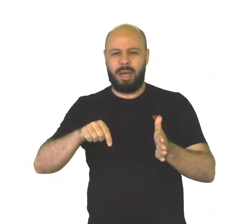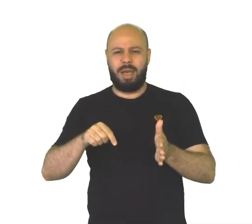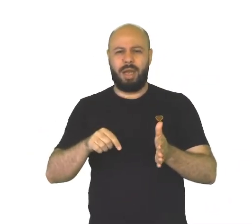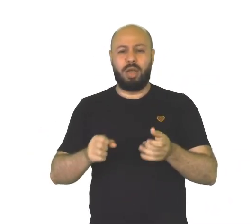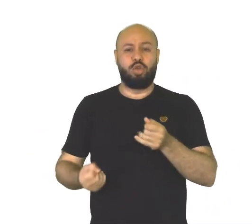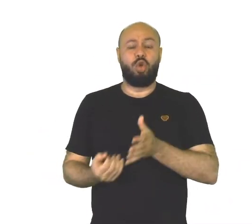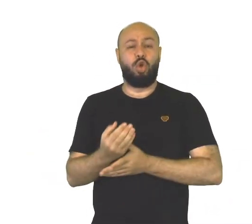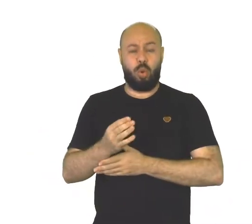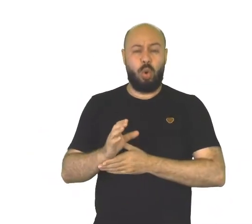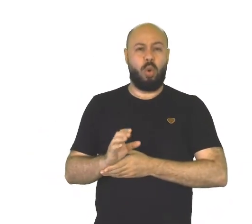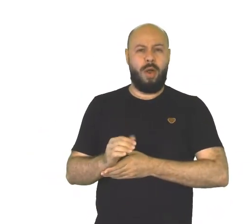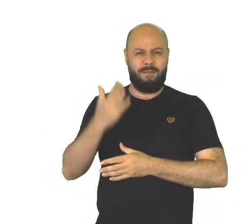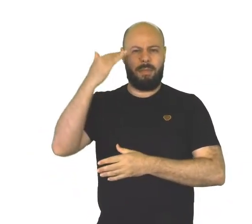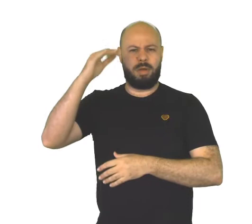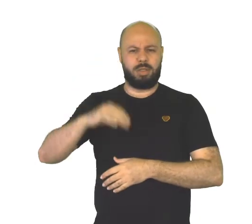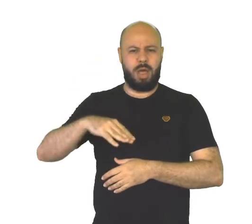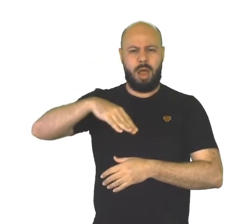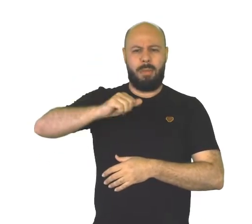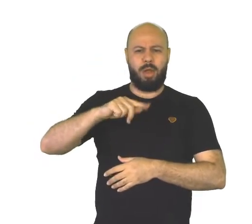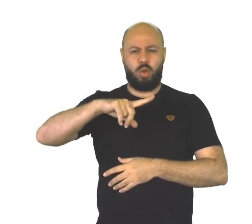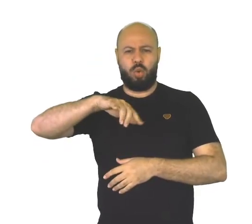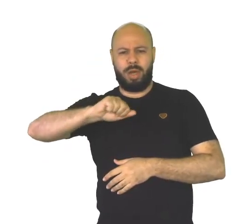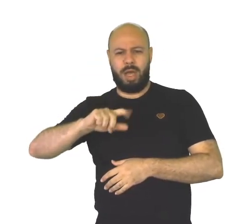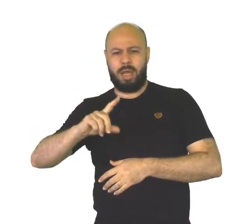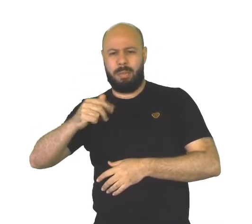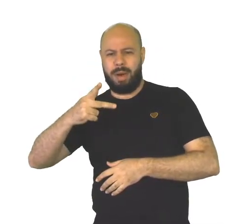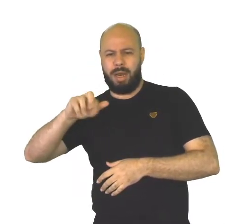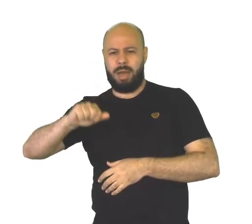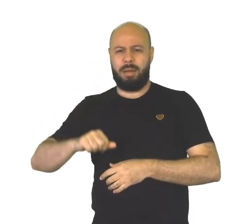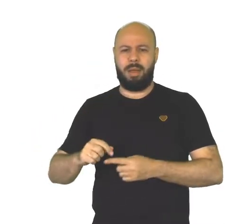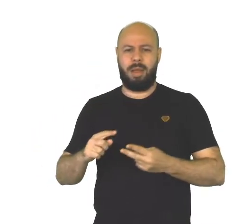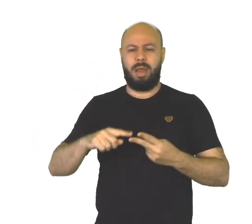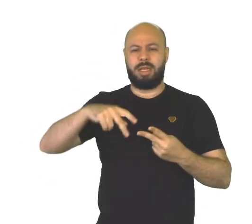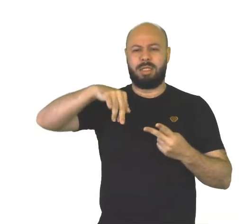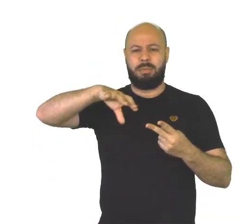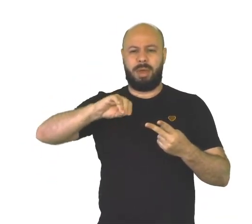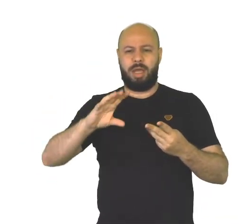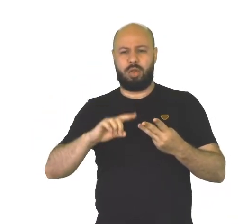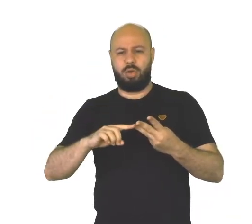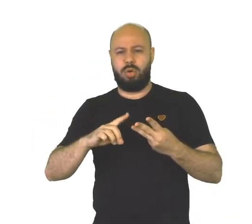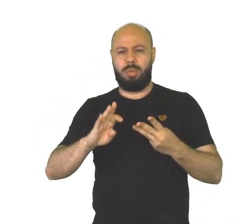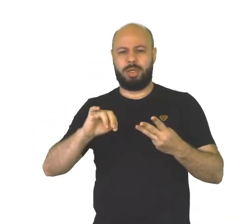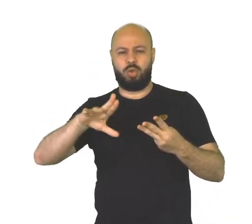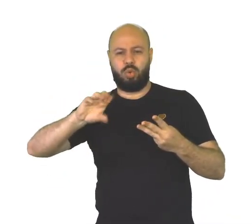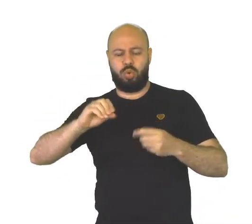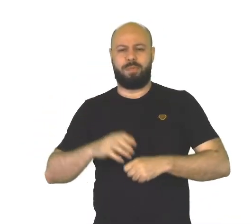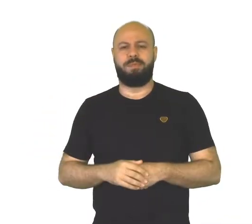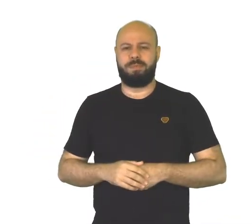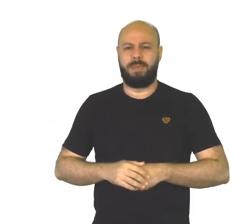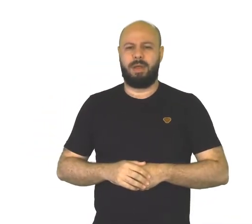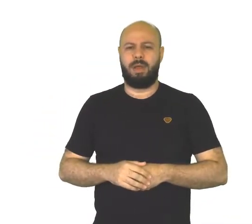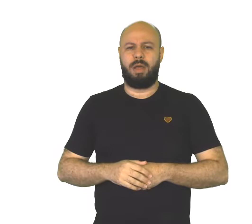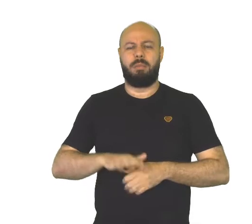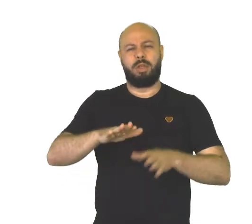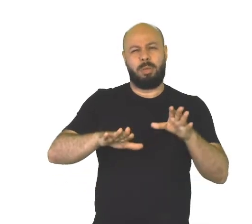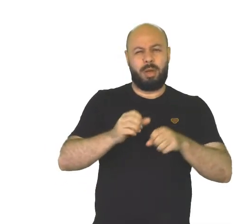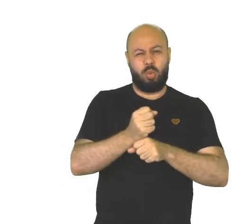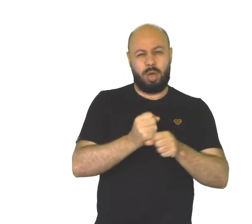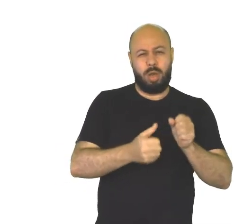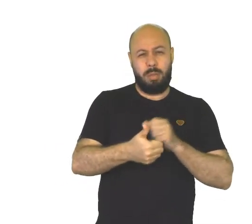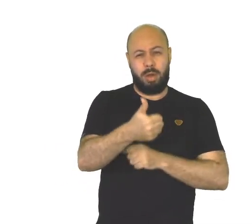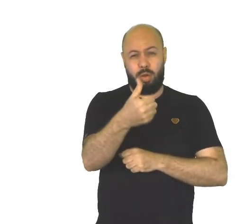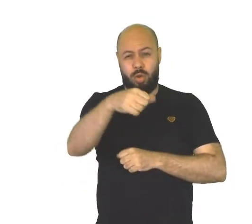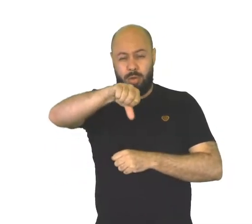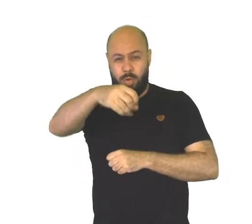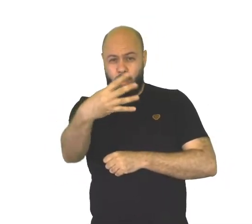capoeiristas famosos, como Manduca da Praia, Nascimento Grande ou Besouro Mangangá. Por volta de 1940, a